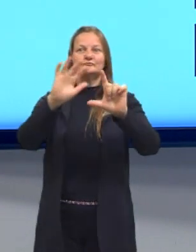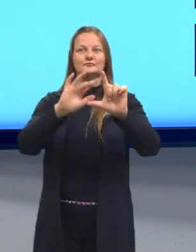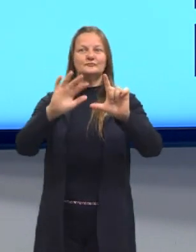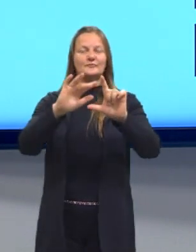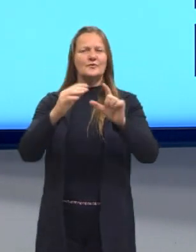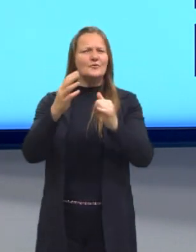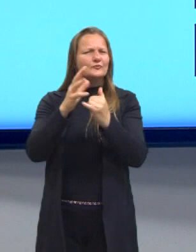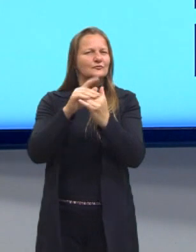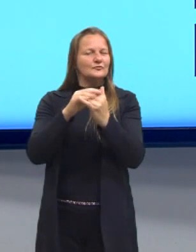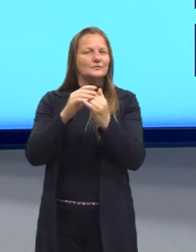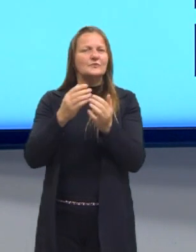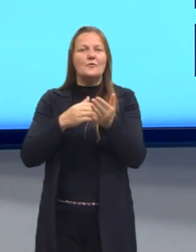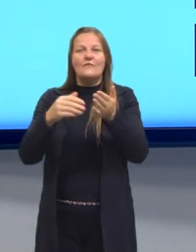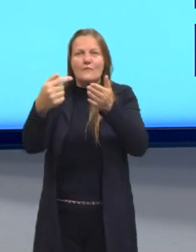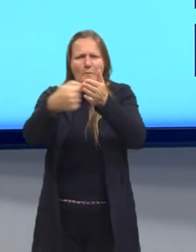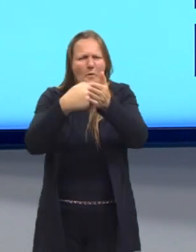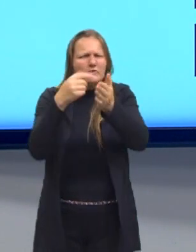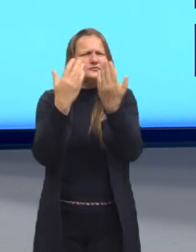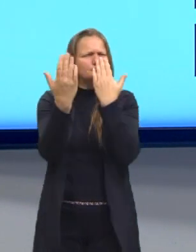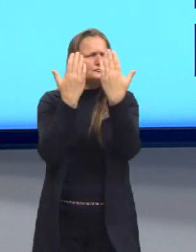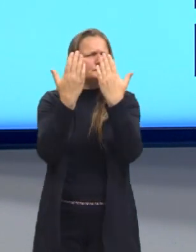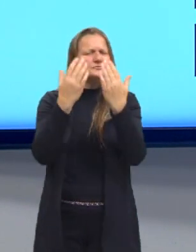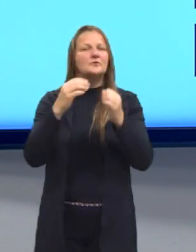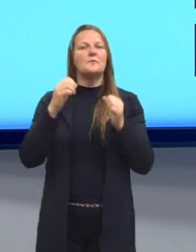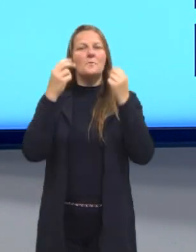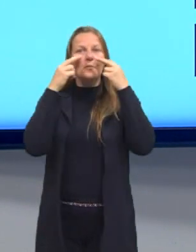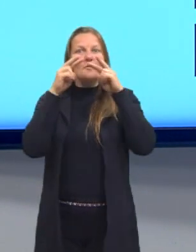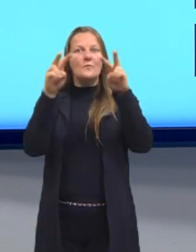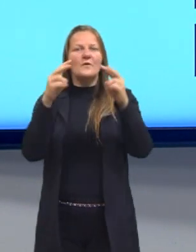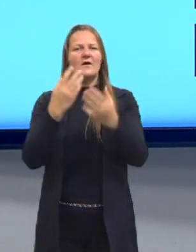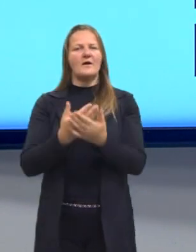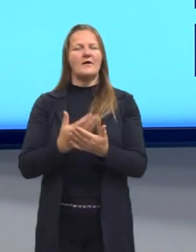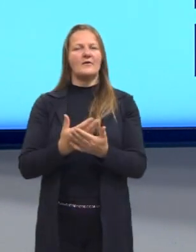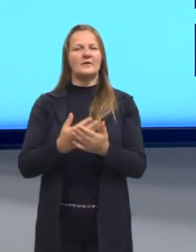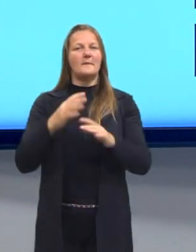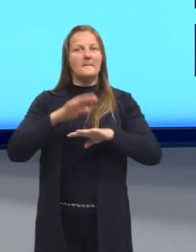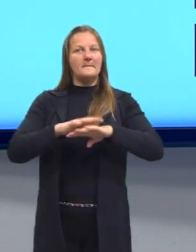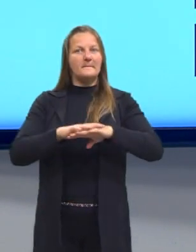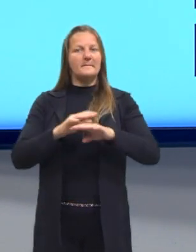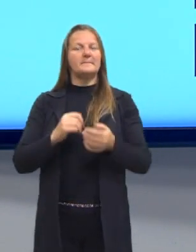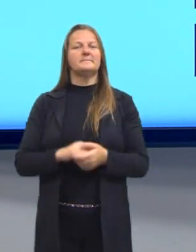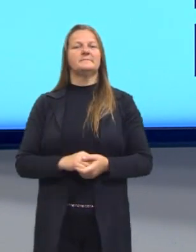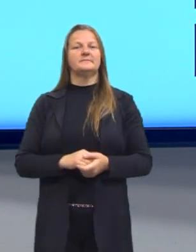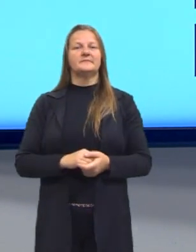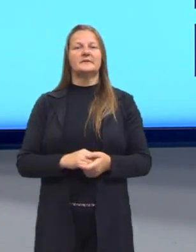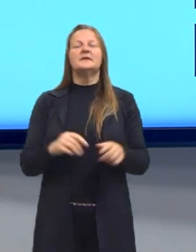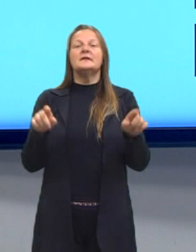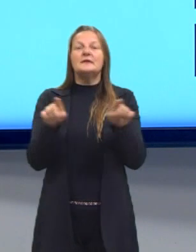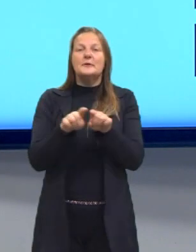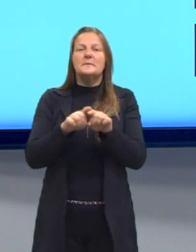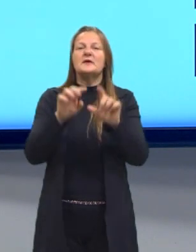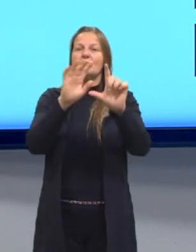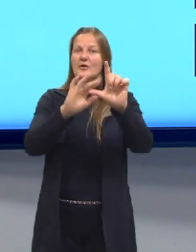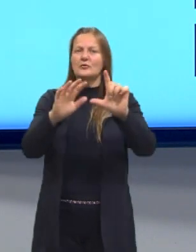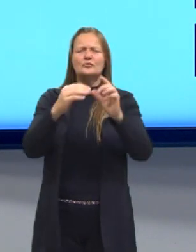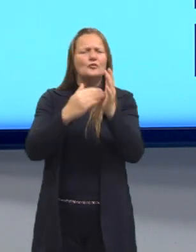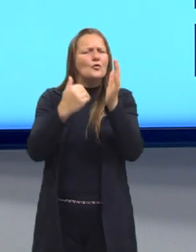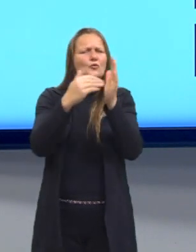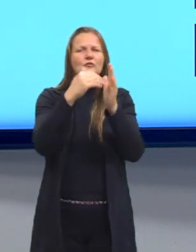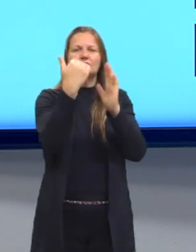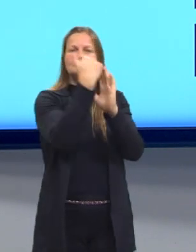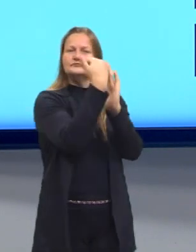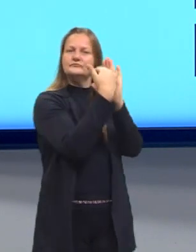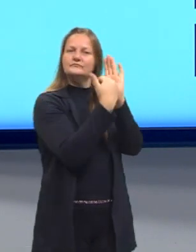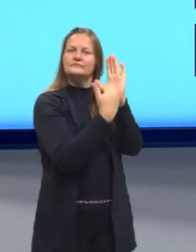uma questão aí que vocês gostariam de assistir aí nas nossas aulas de matemática e também no QR Code onde